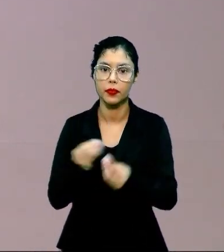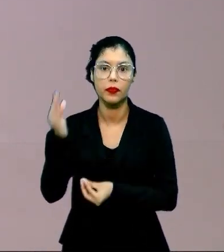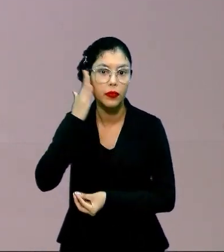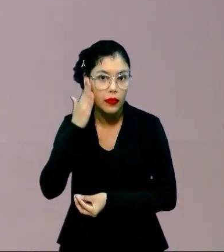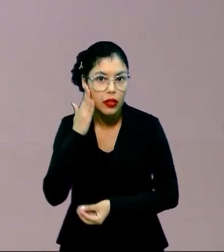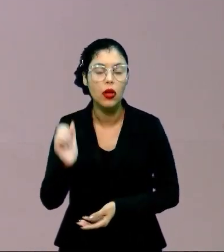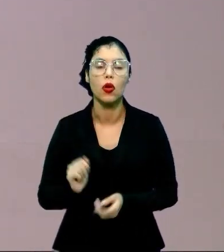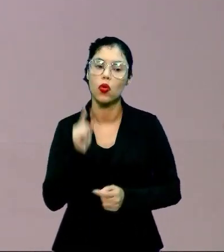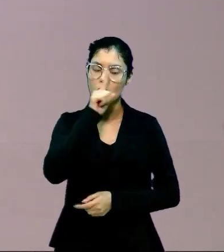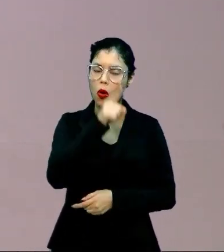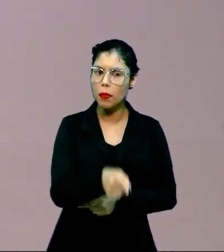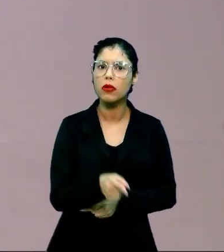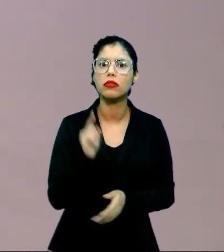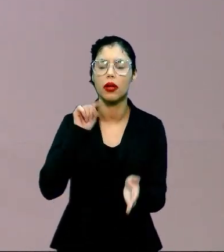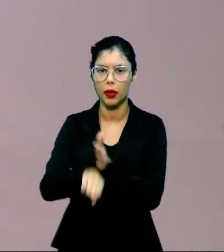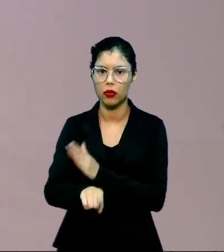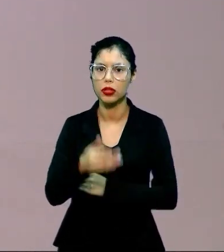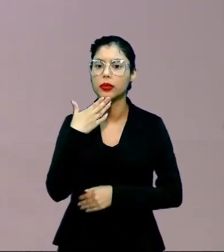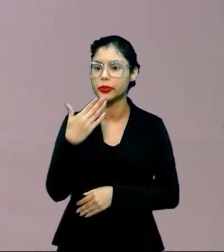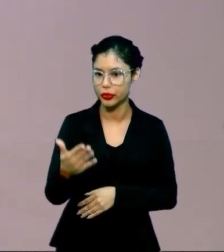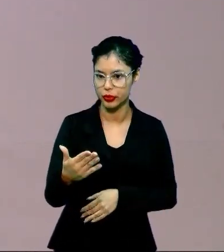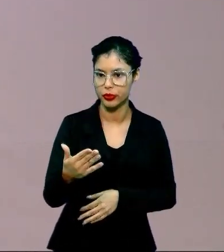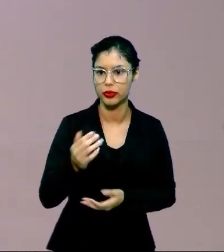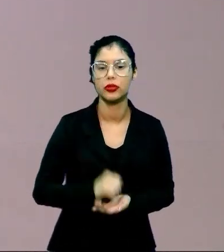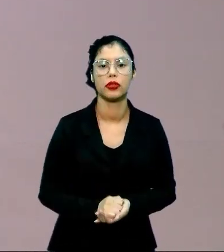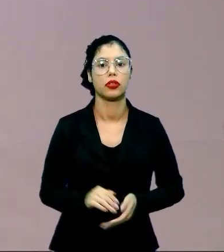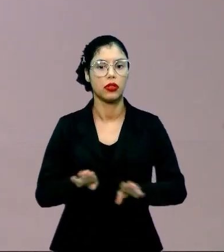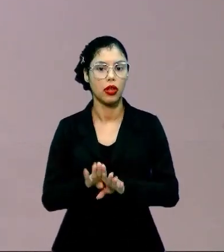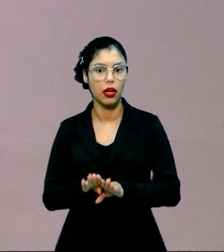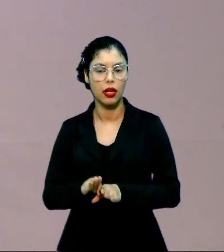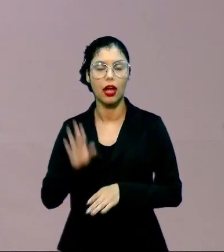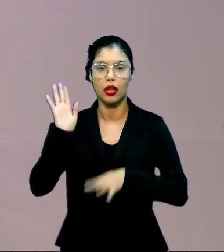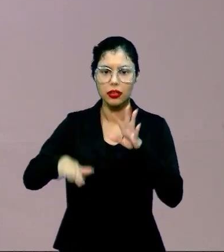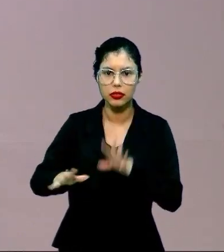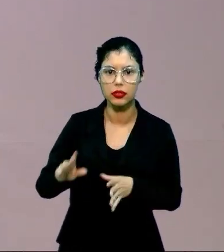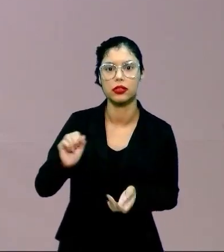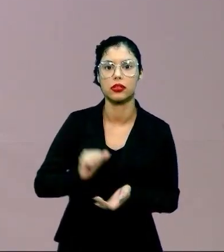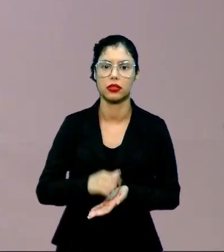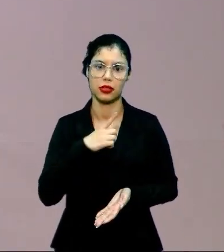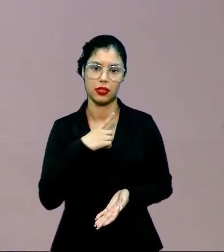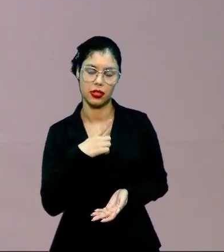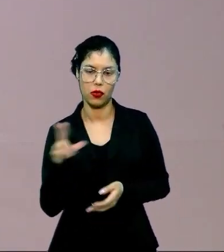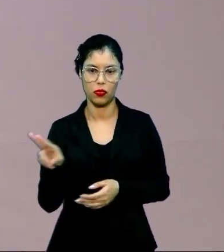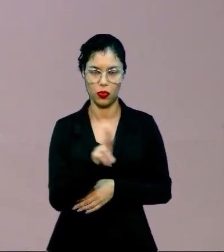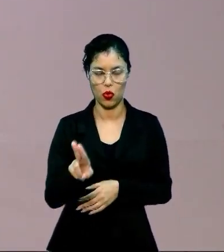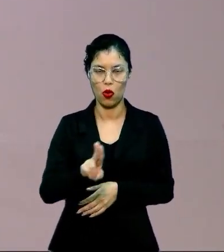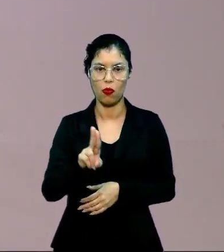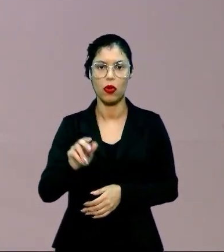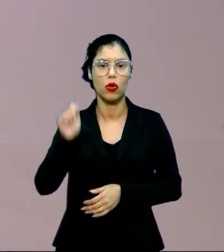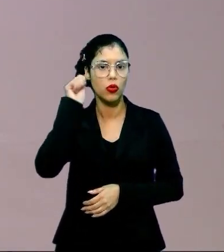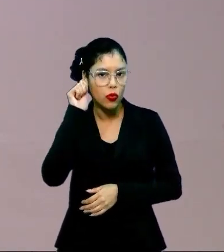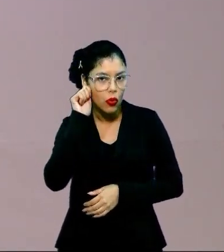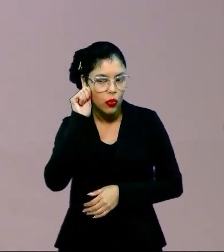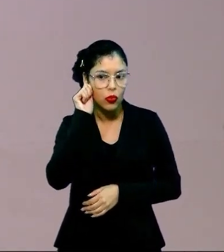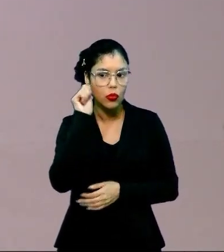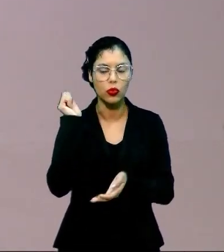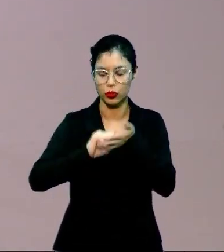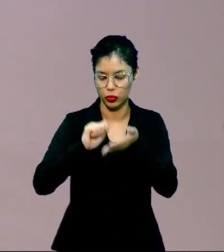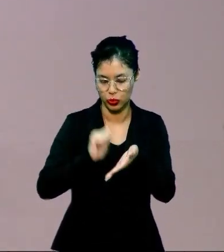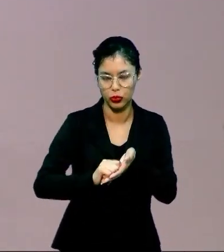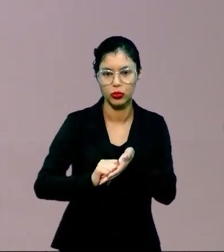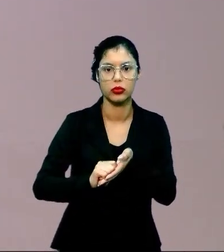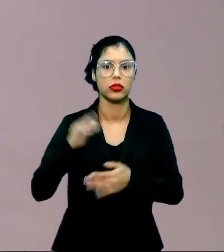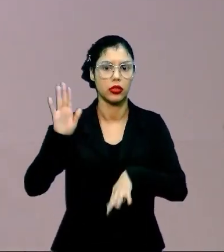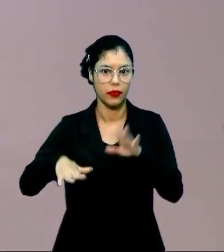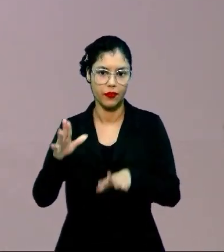compreender o comando que essa pergunta dá. Então, em muitos casos, a gente vai ter o nome do autor, do escritor, da